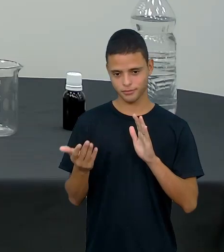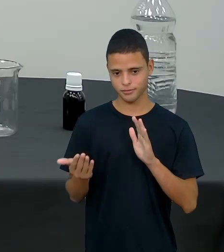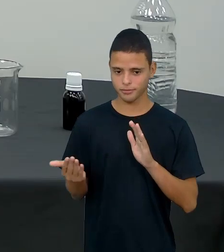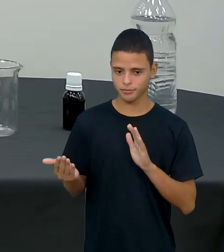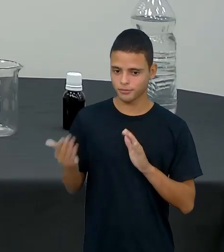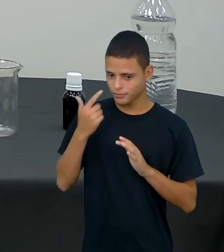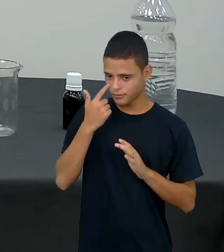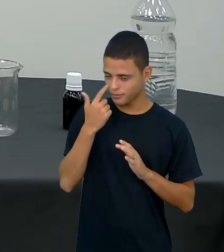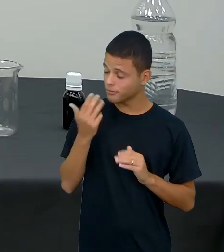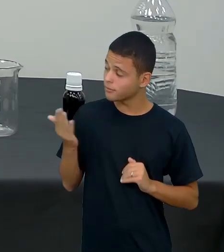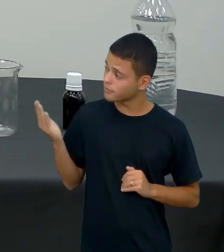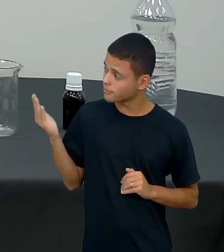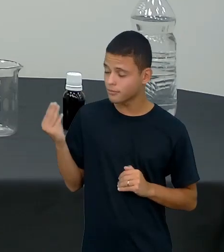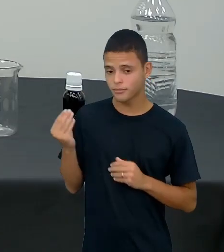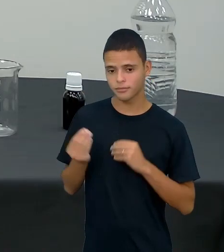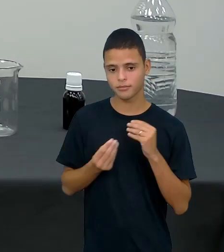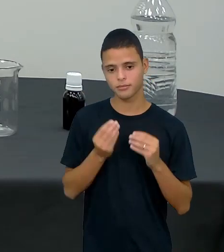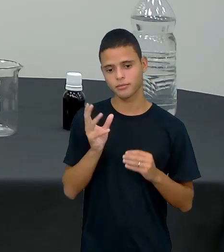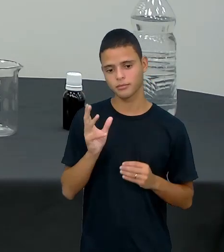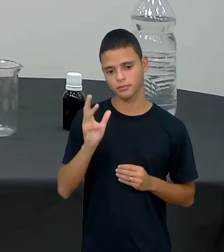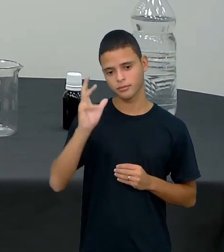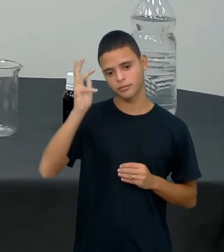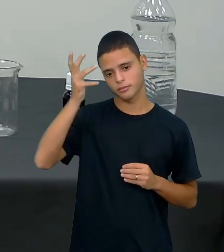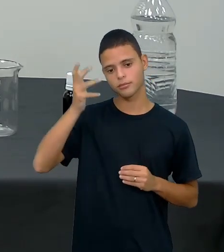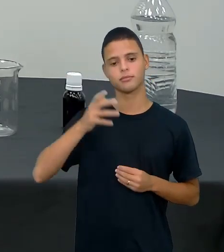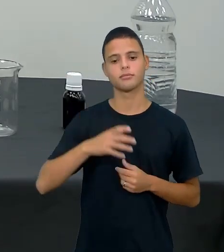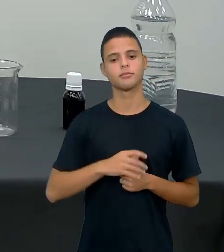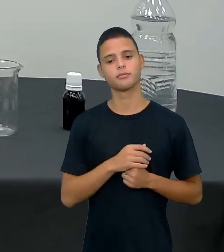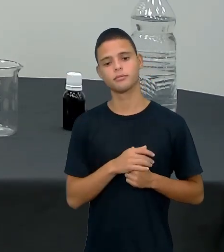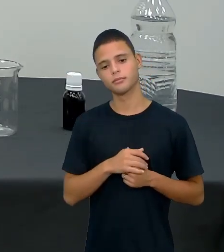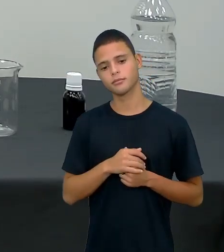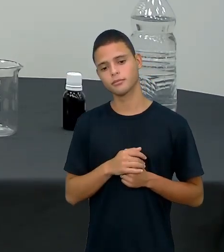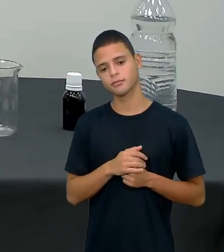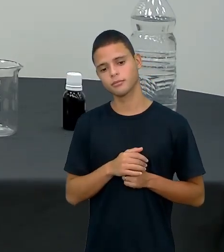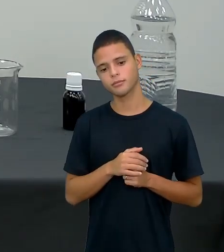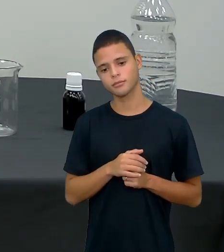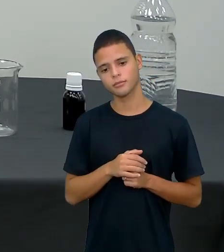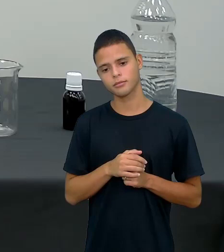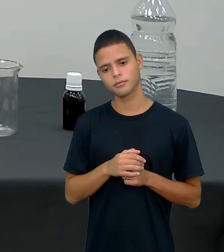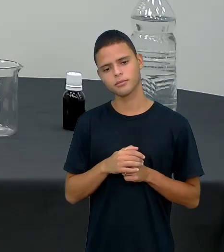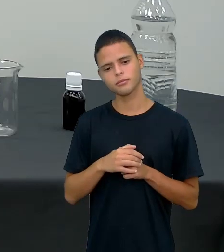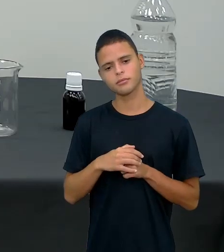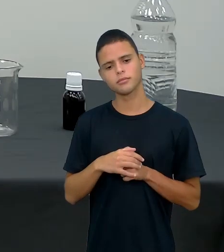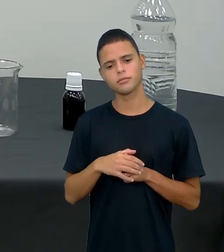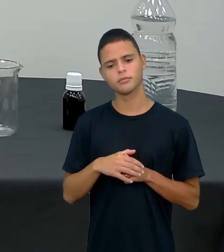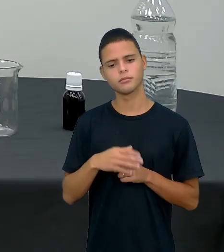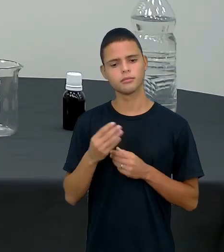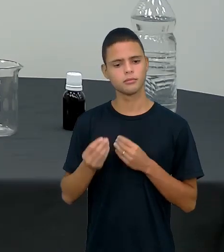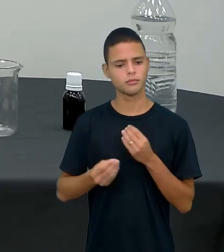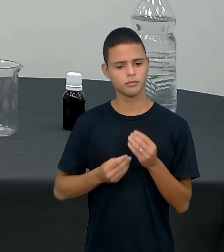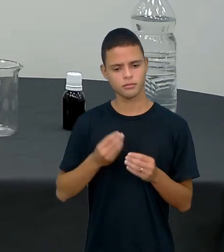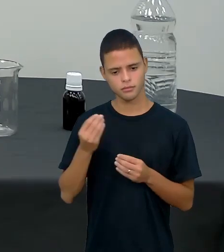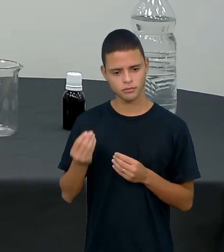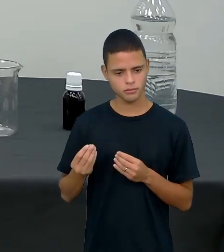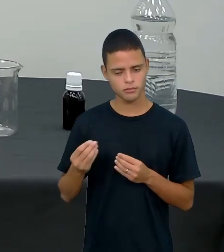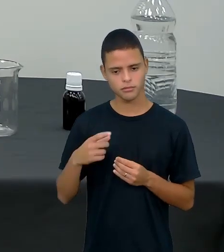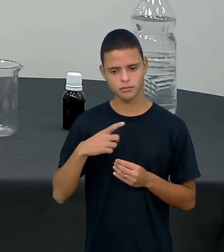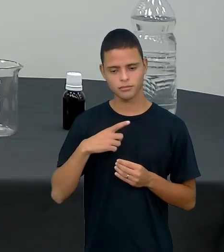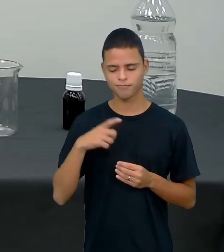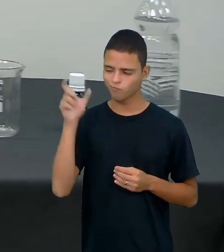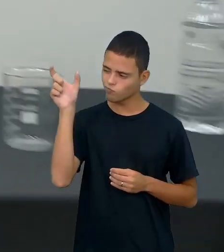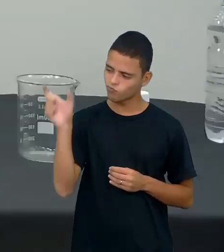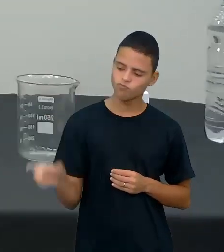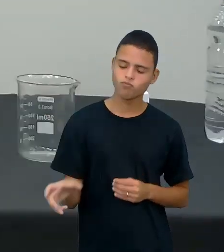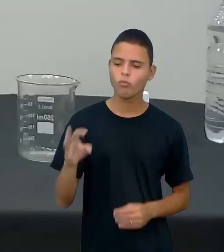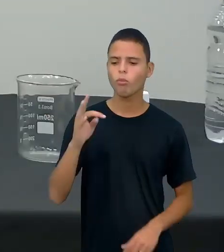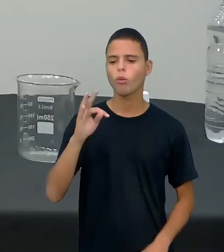vocês justamente como que isso acontece, né? Então, olha só, como que é esse tubo